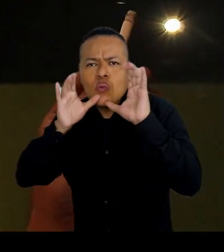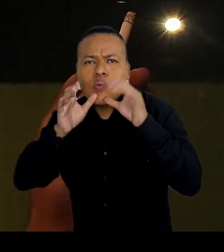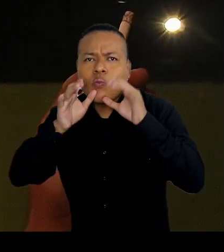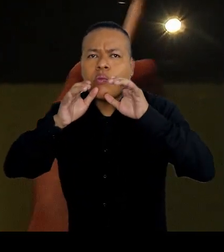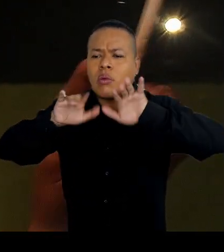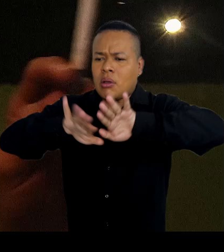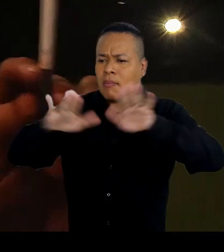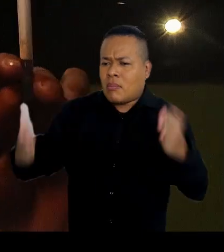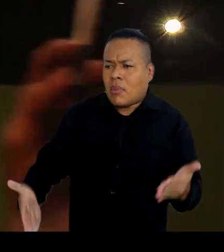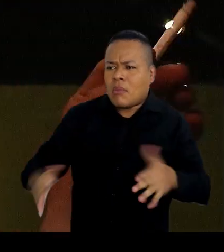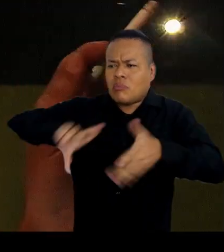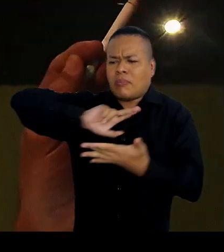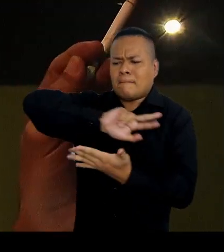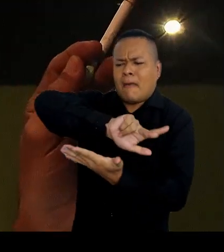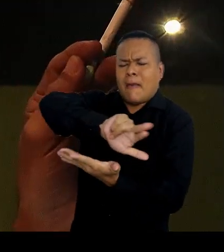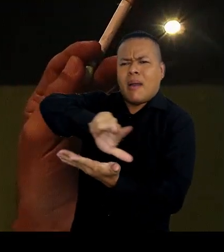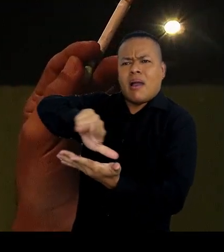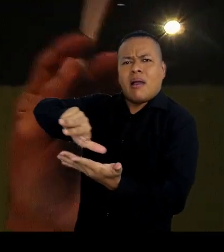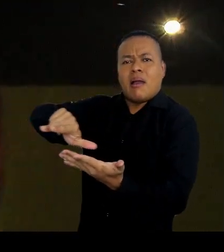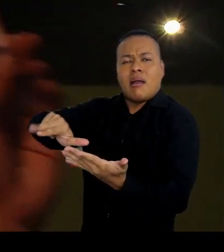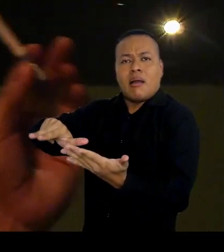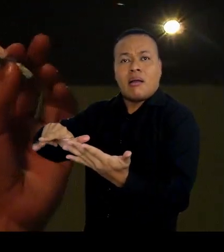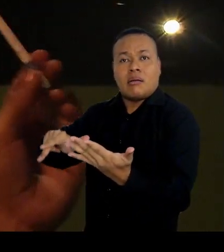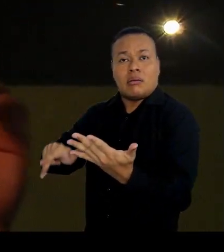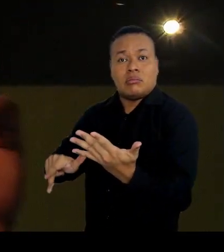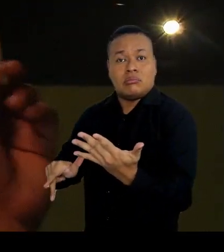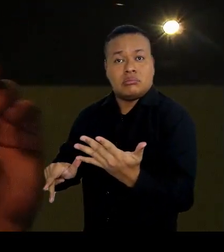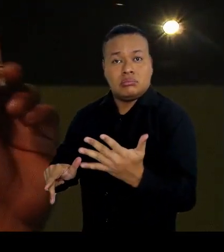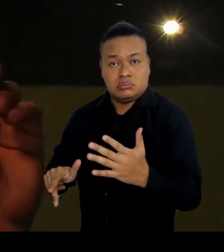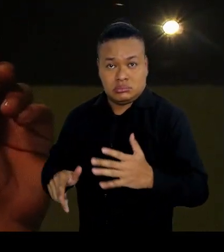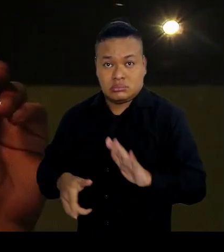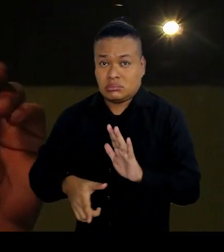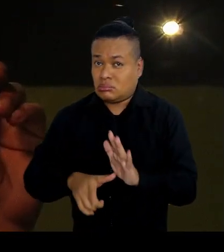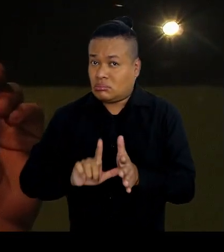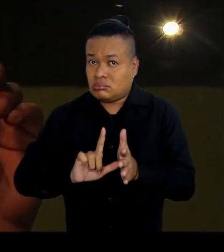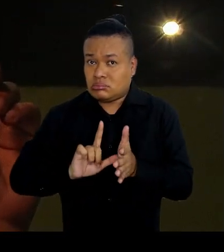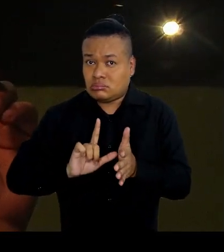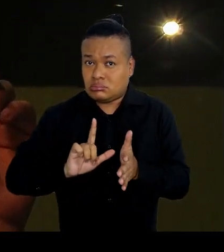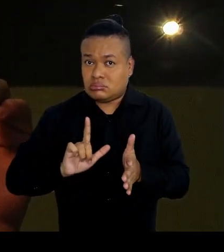cuias, bancos, maniva, ipadu e cigarros,